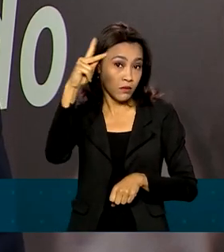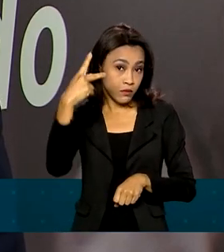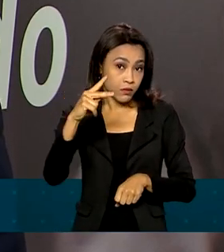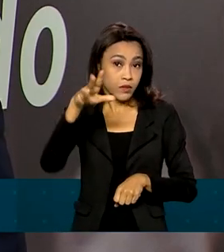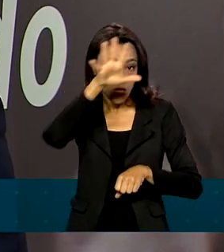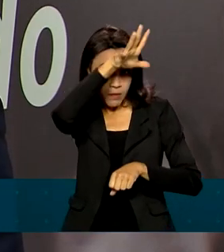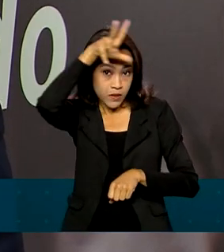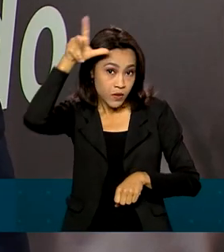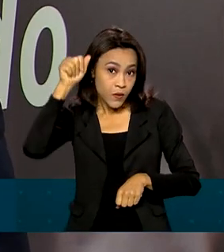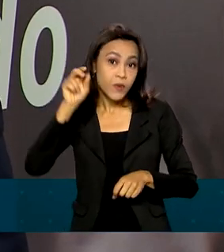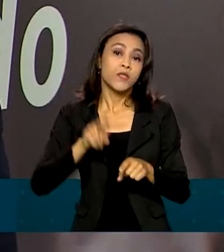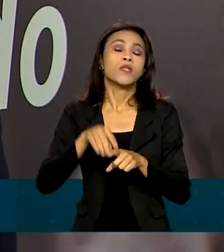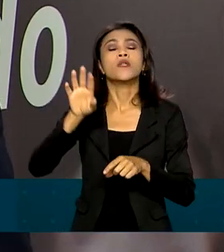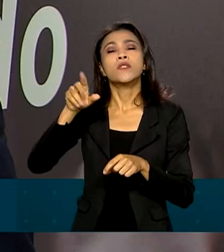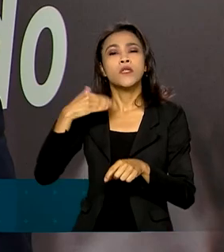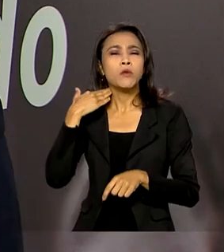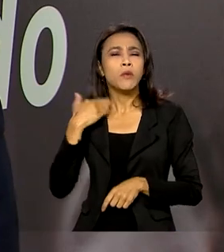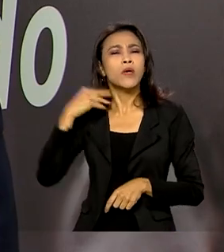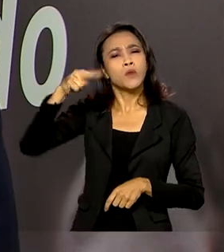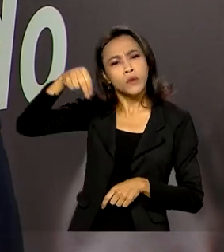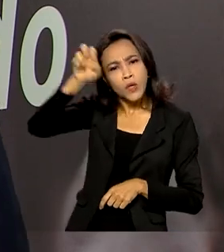o Banco do Nordeste na região Nordeste e o Banco do Brasil aqui no Centro-Oeste.-titrage ST'